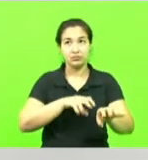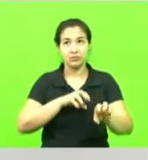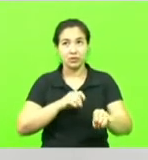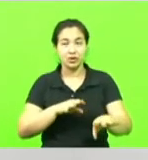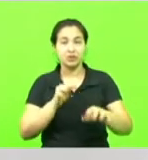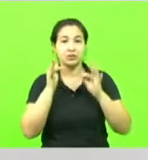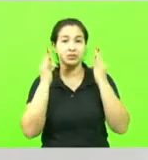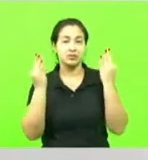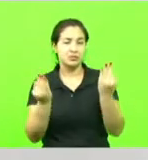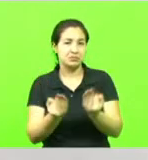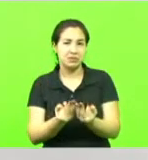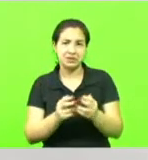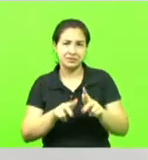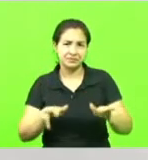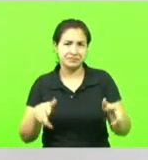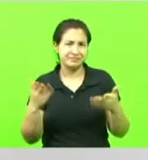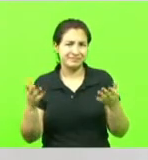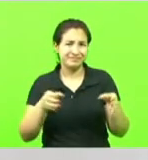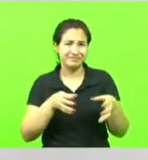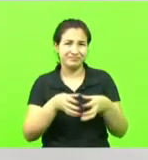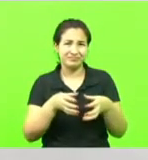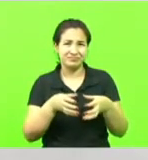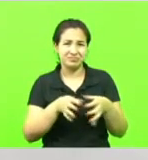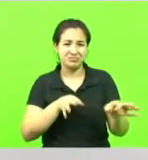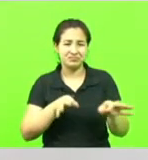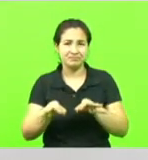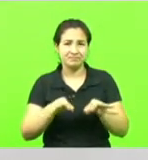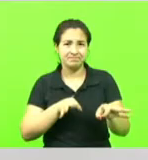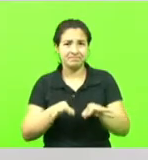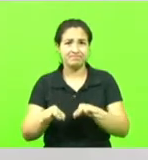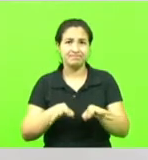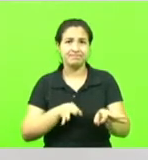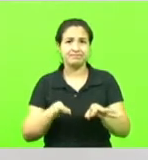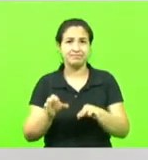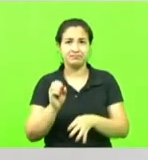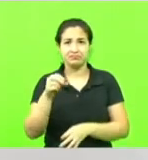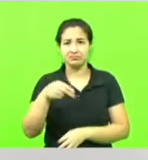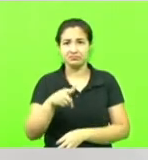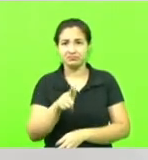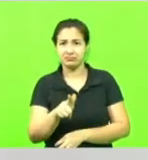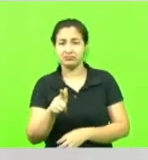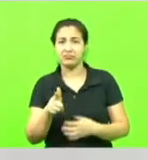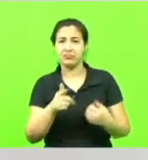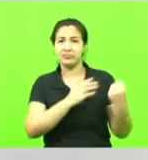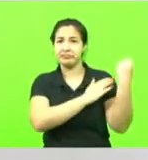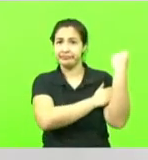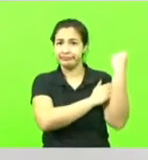vocês verem que tipo de organização não governamental feminista que tem.